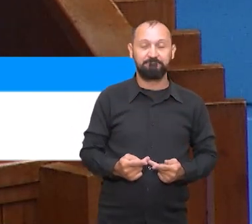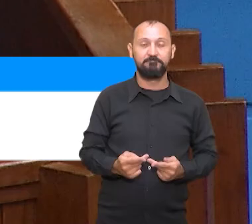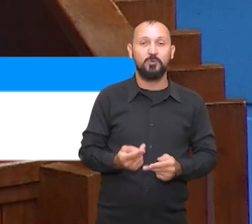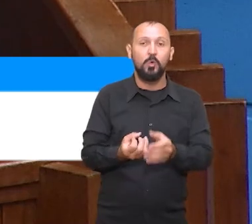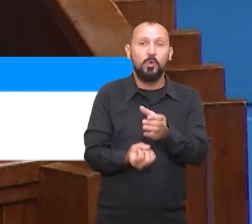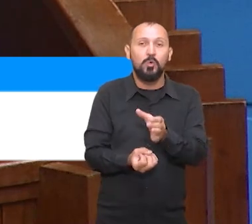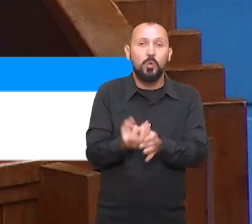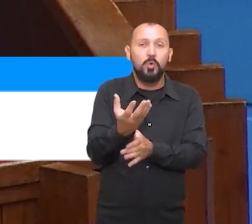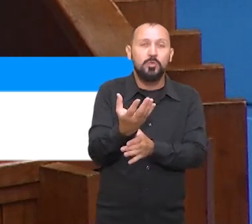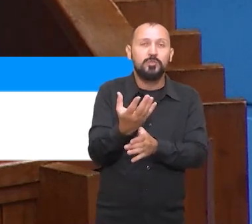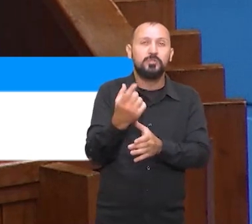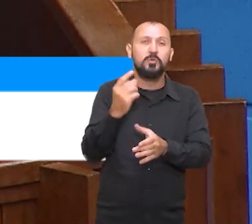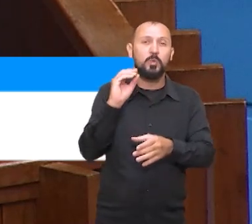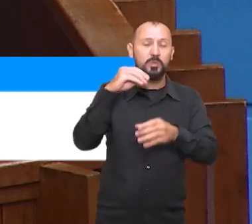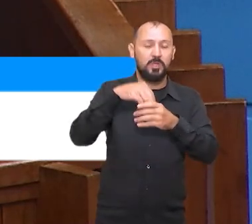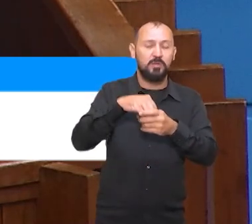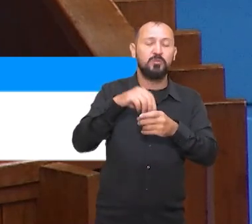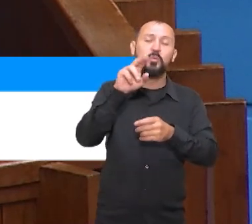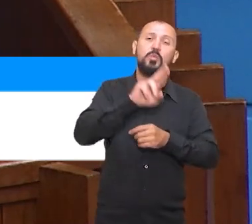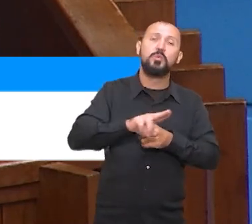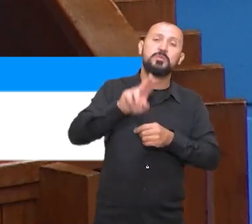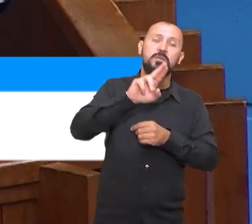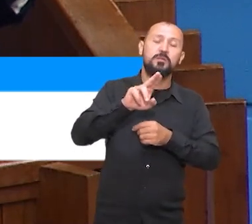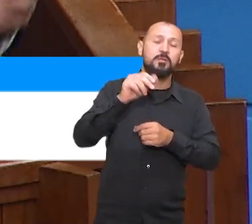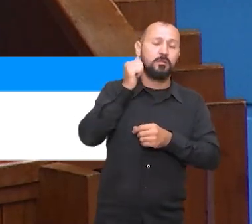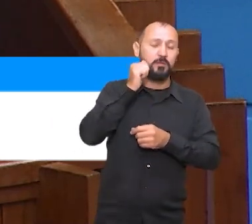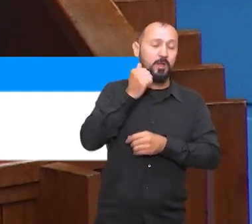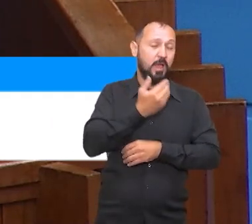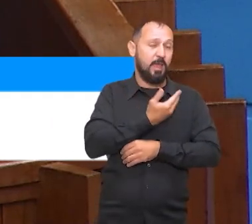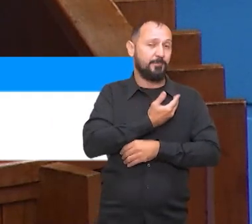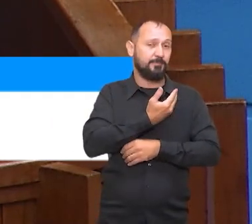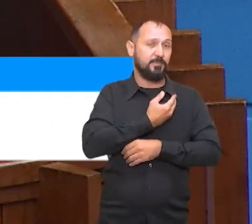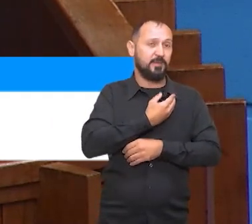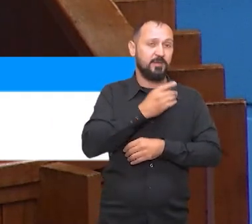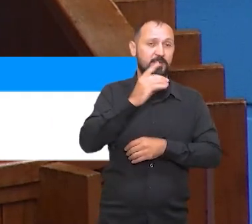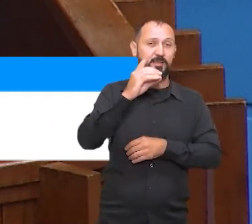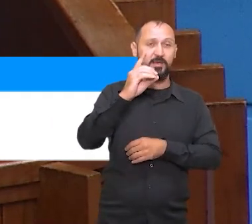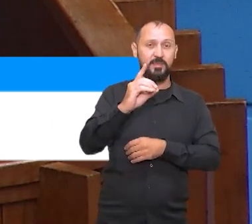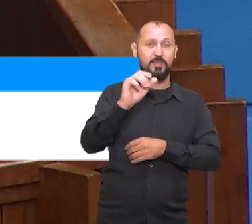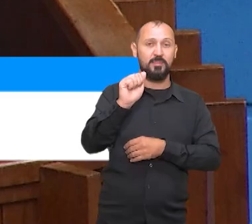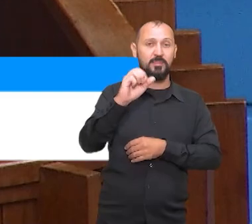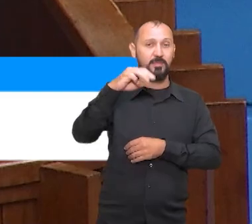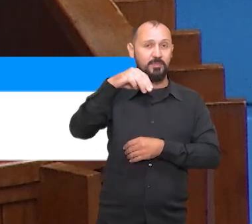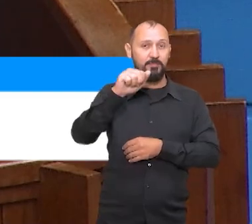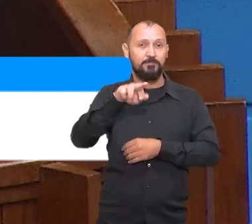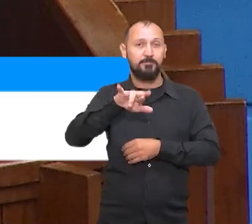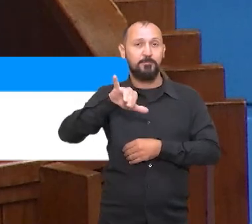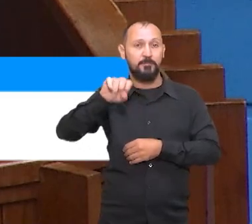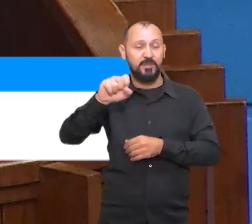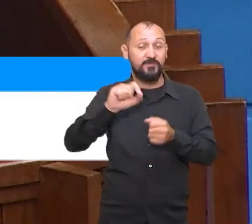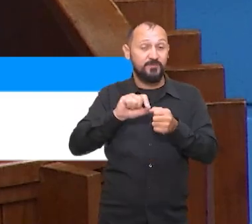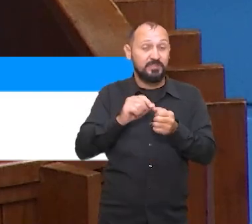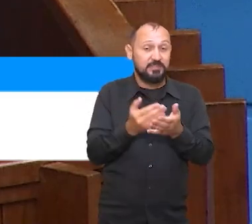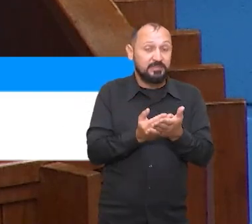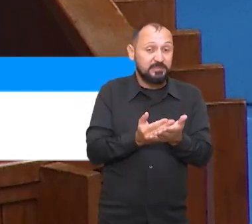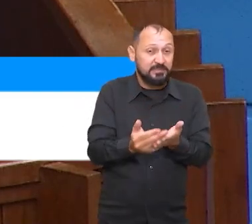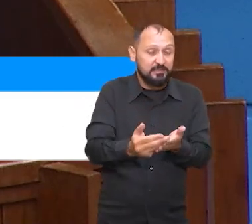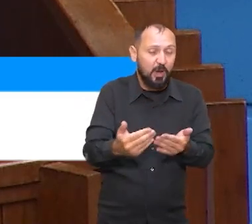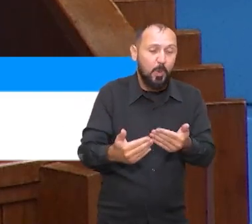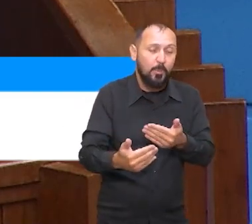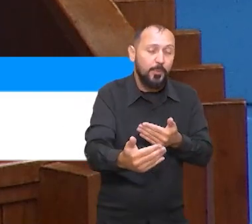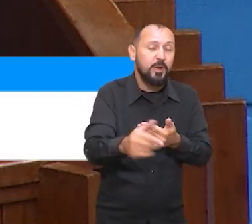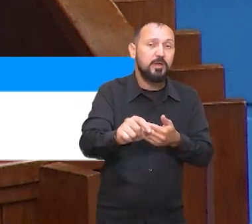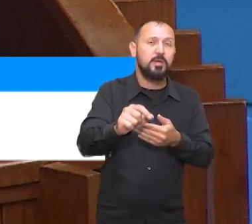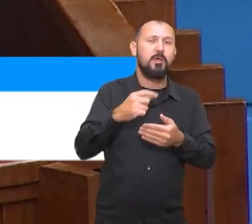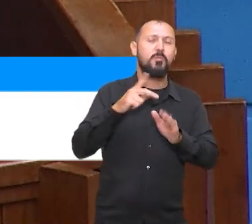foi implantado no Ministério dos Direitos Humanos através da nossa amiga ministra Damares, que começou a desenvolver esse trabalho